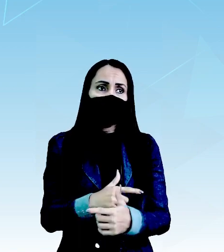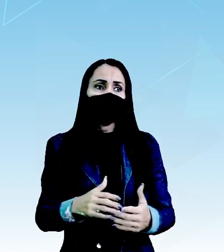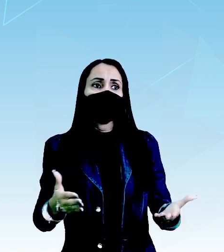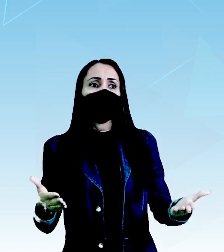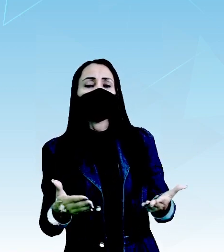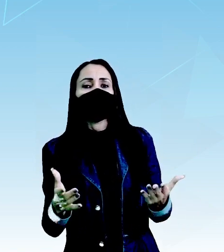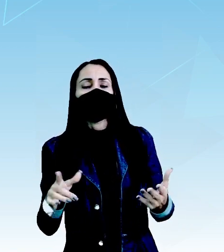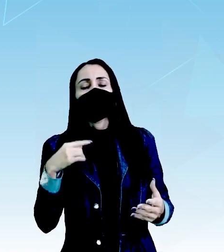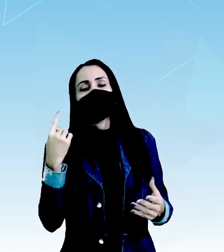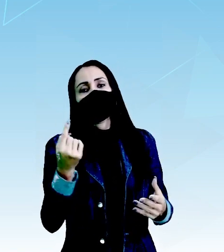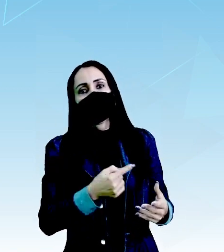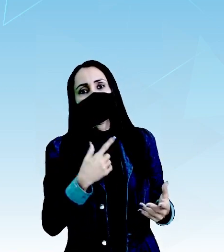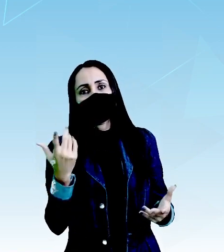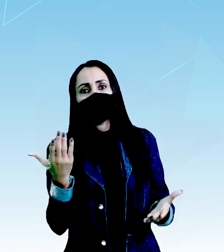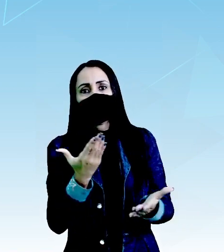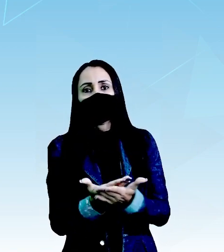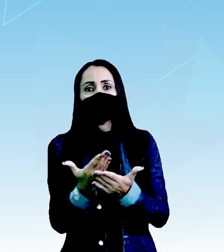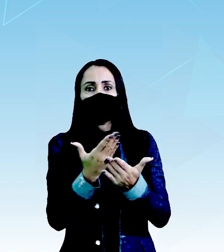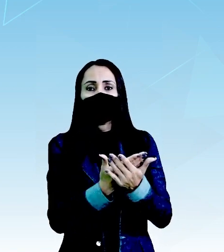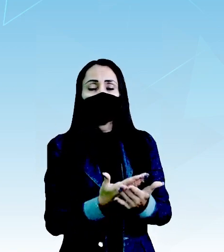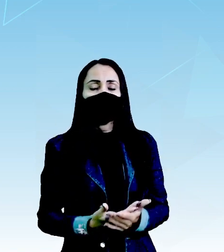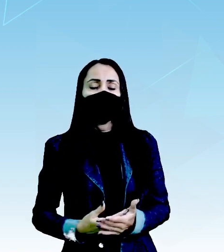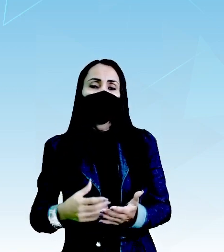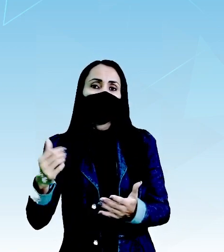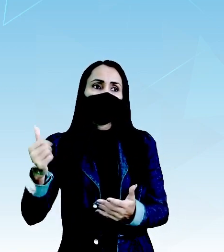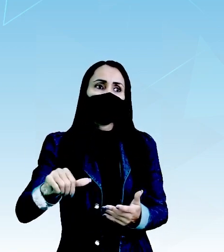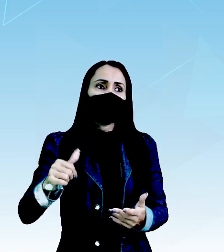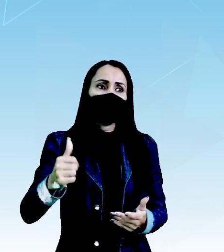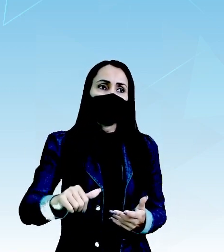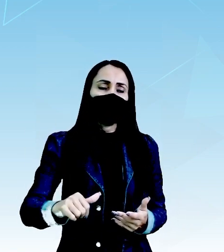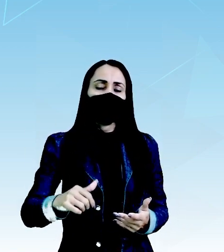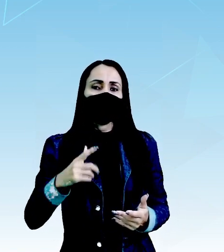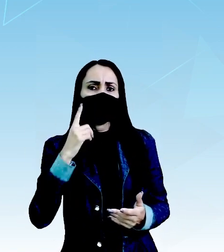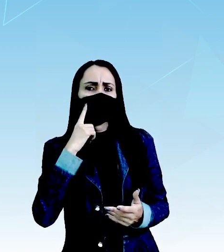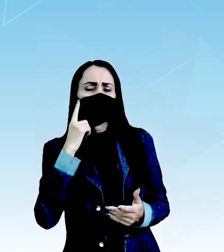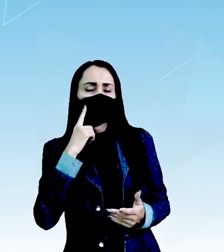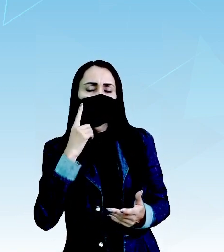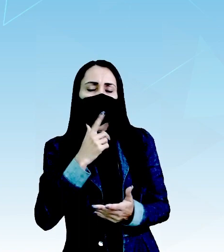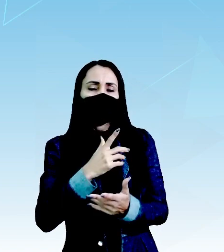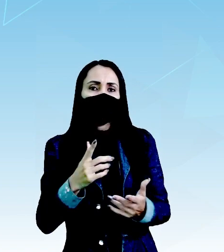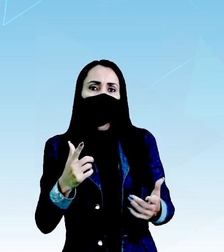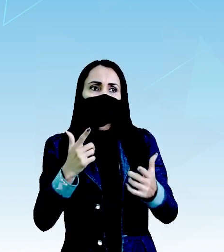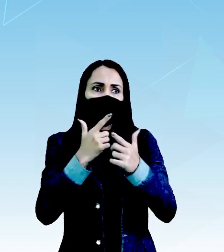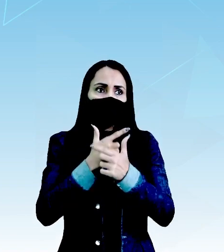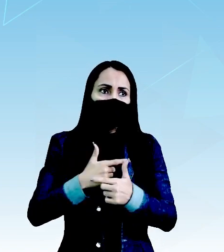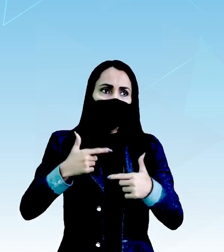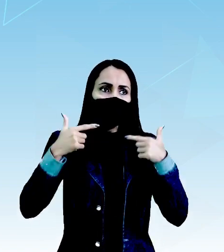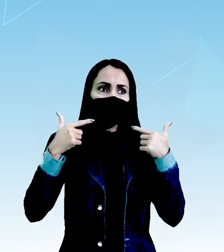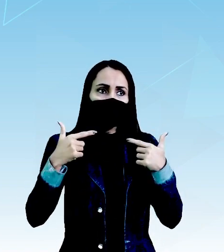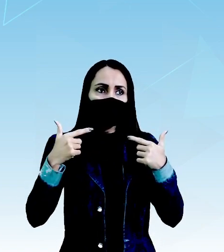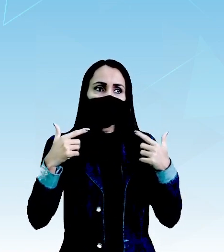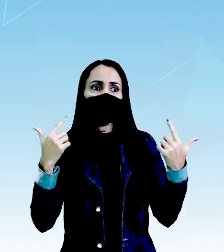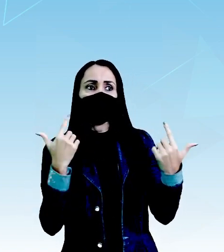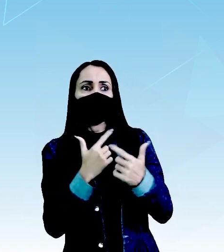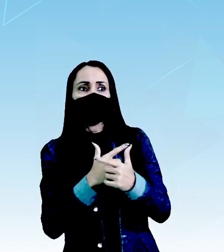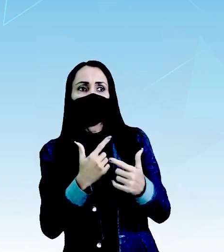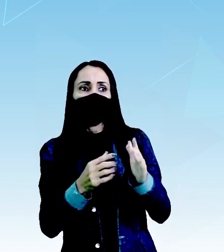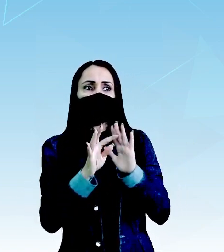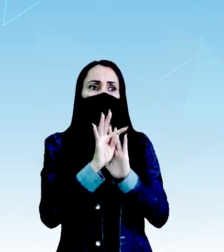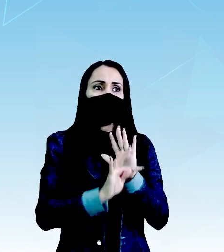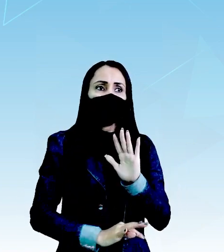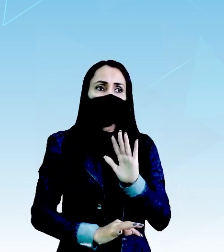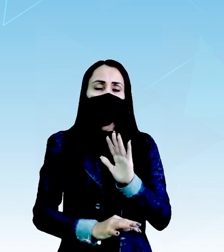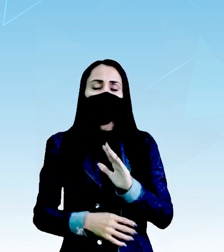nós estamos estudando, analisando justamente essa questão do riso, do humor e o texto. De